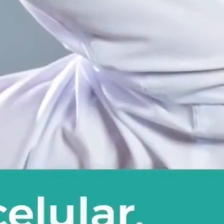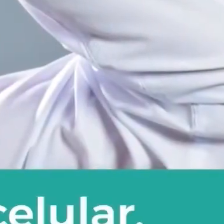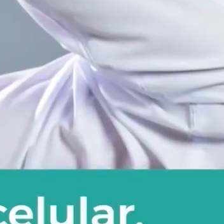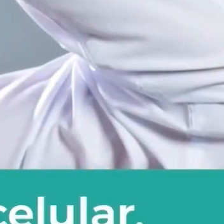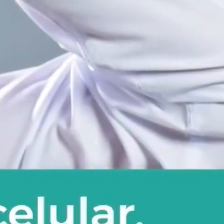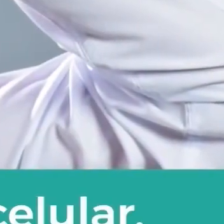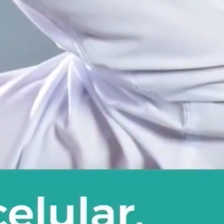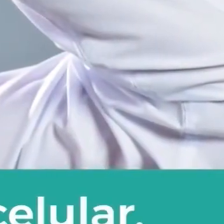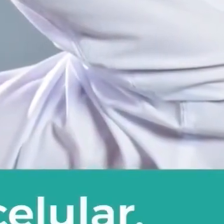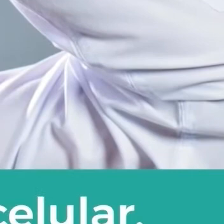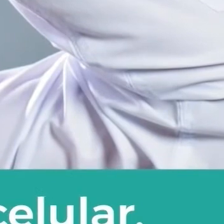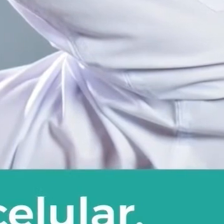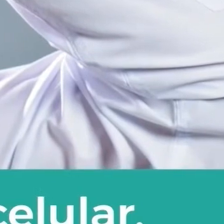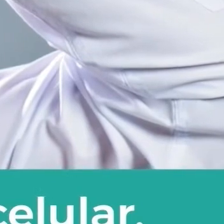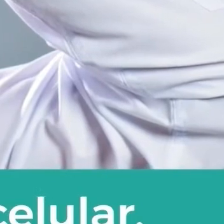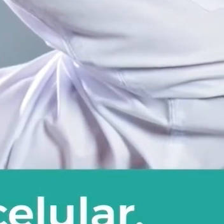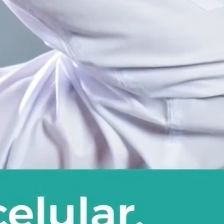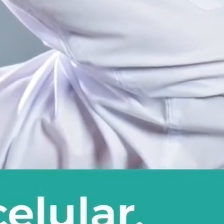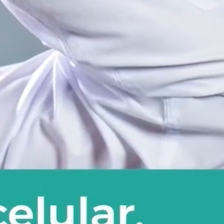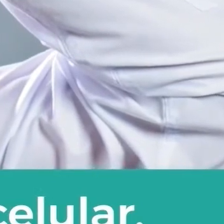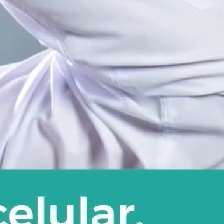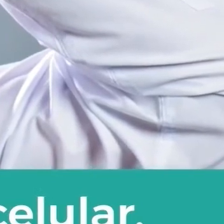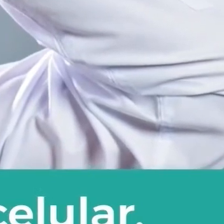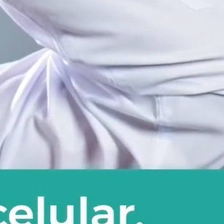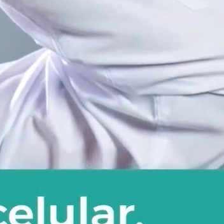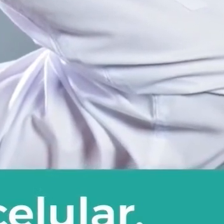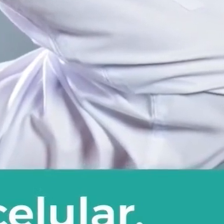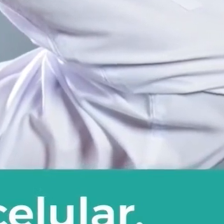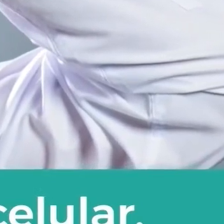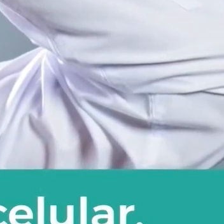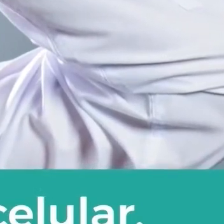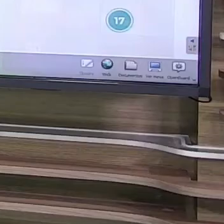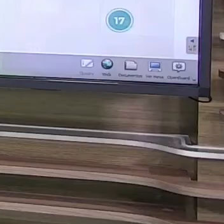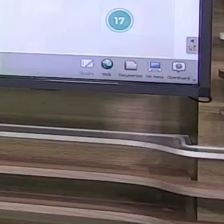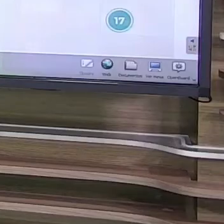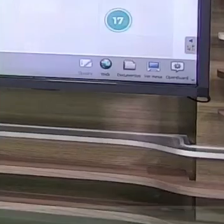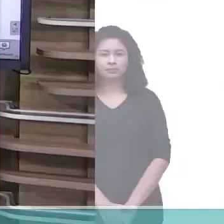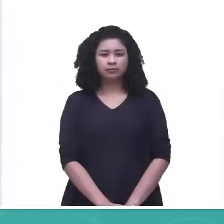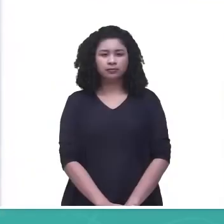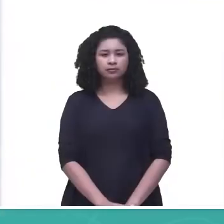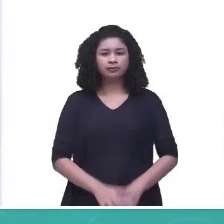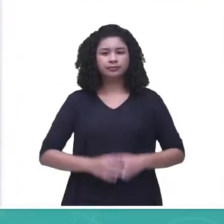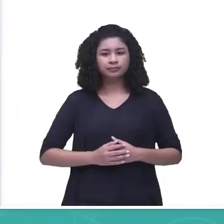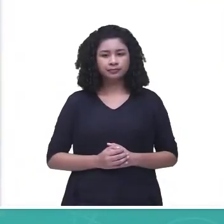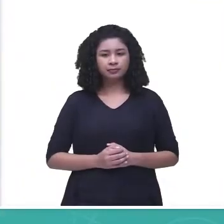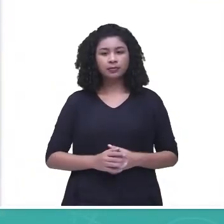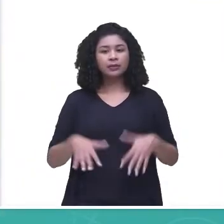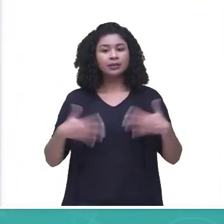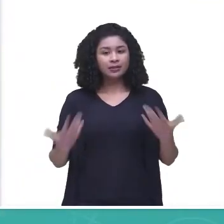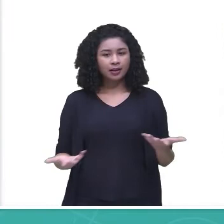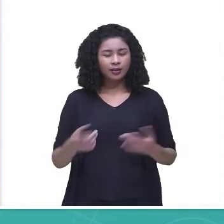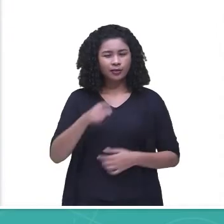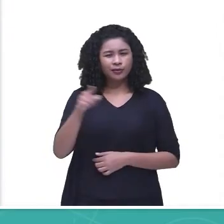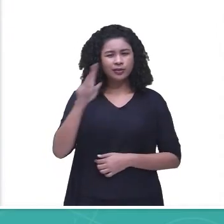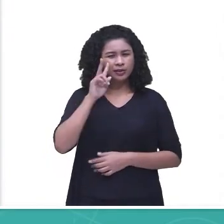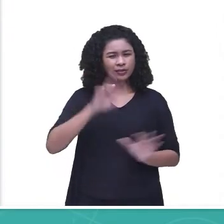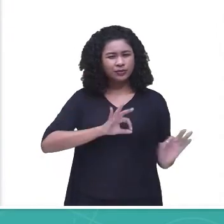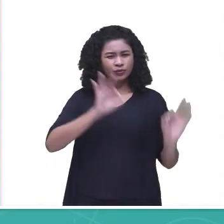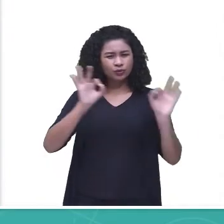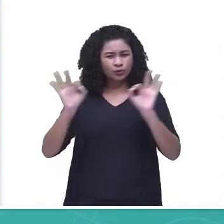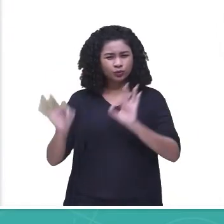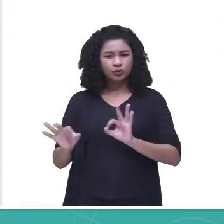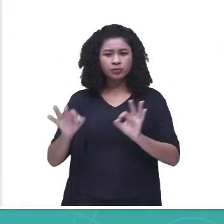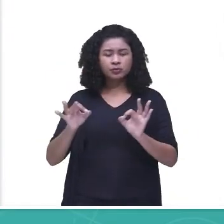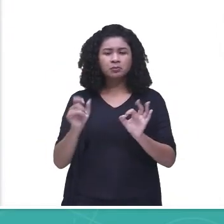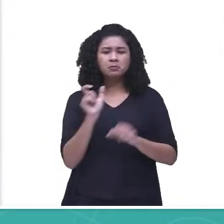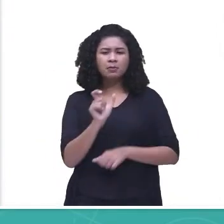Forget the cell phone. Esquecer o celular. Então, gente, vocês acabaram de acompanhar aí no nosso VT várias palavrinhas novas